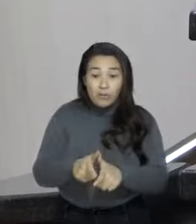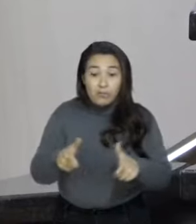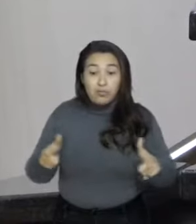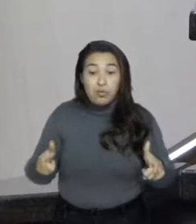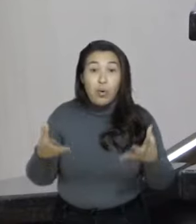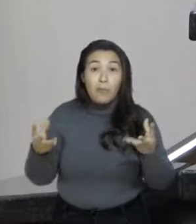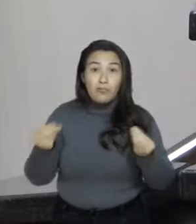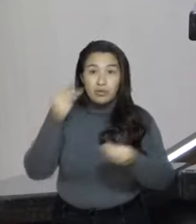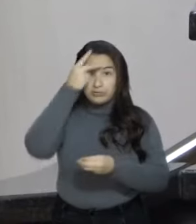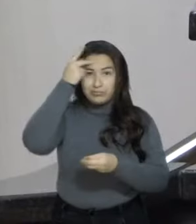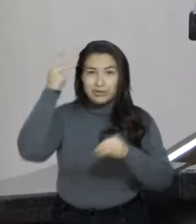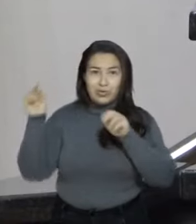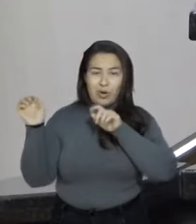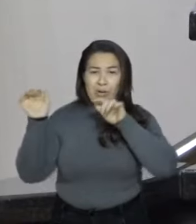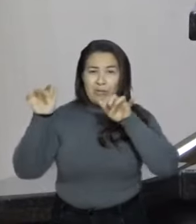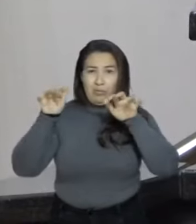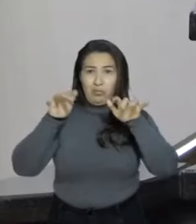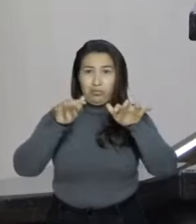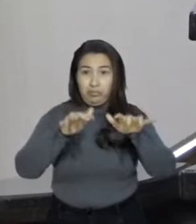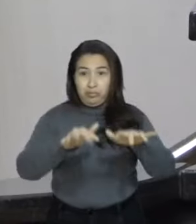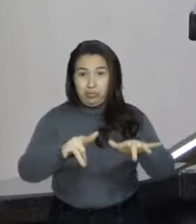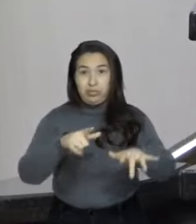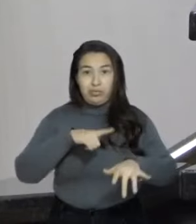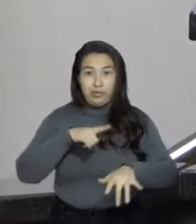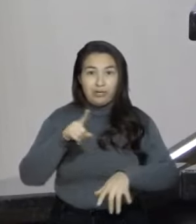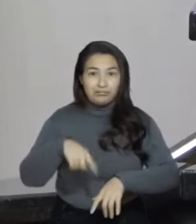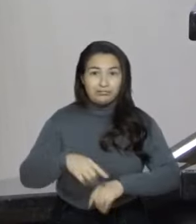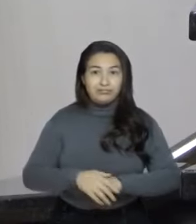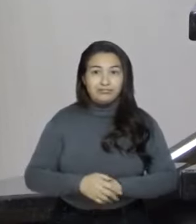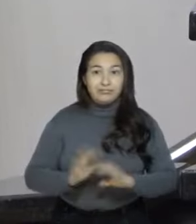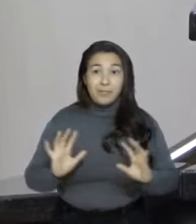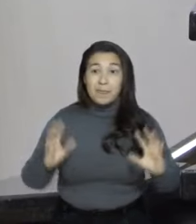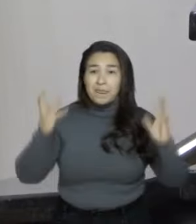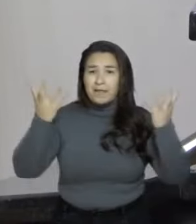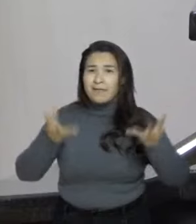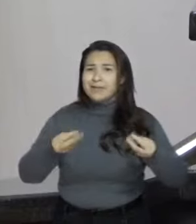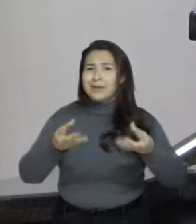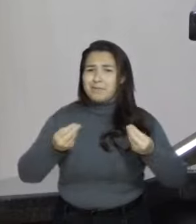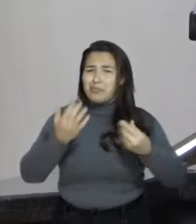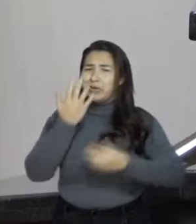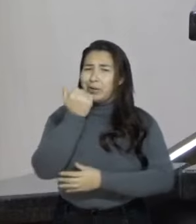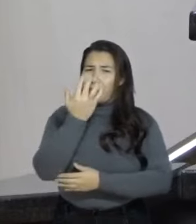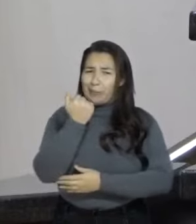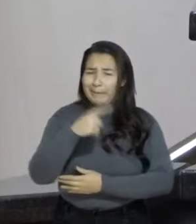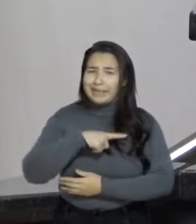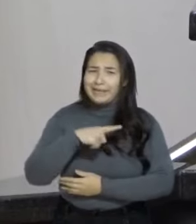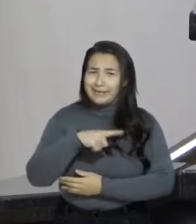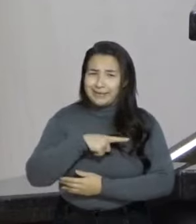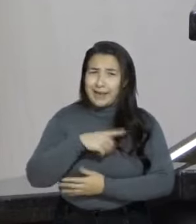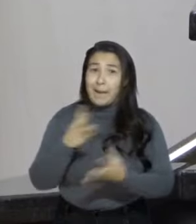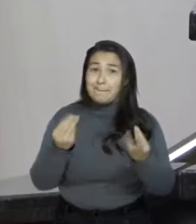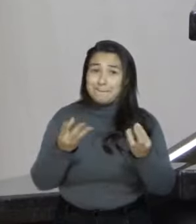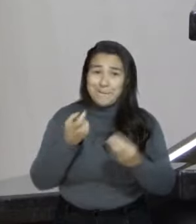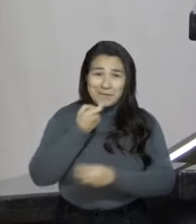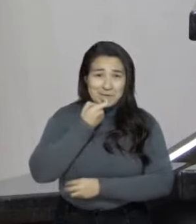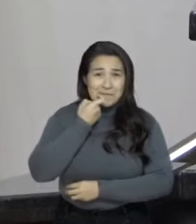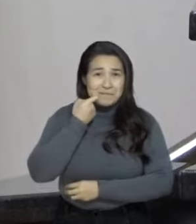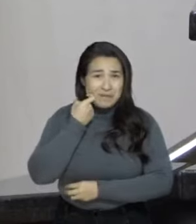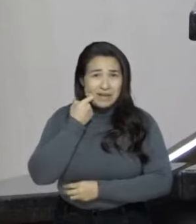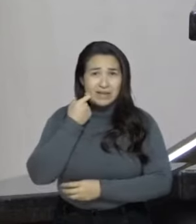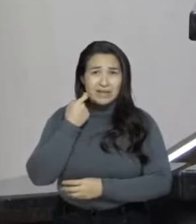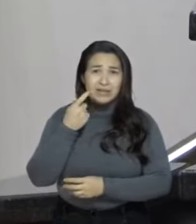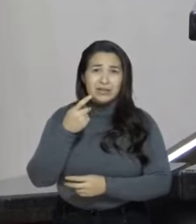na baixa temporada é uma festa regada a muita gastronomia muito peixe papa